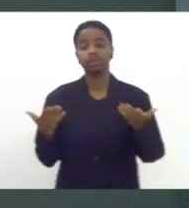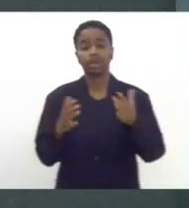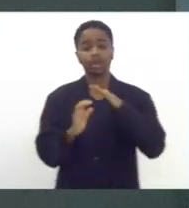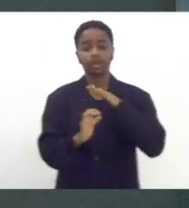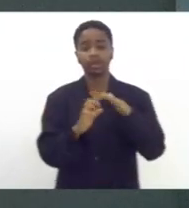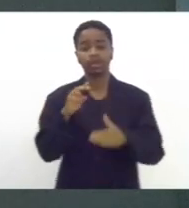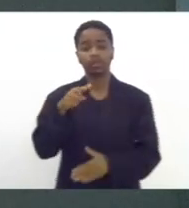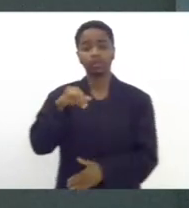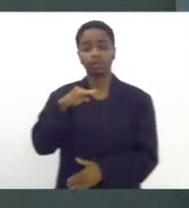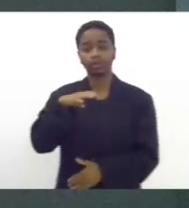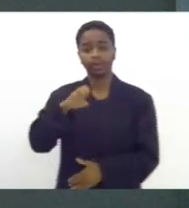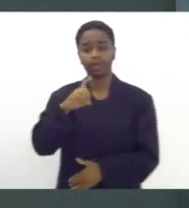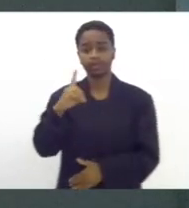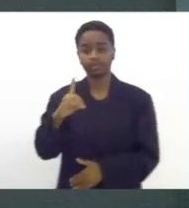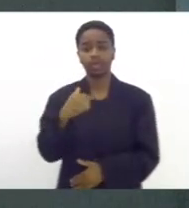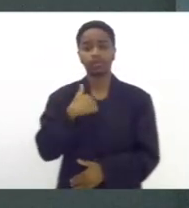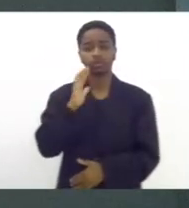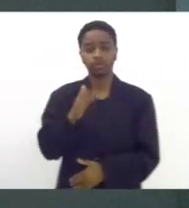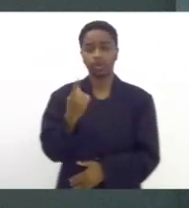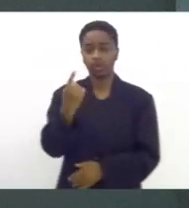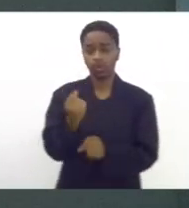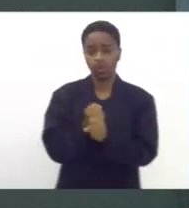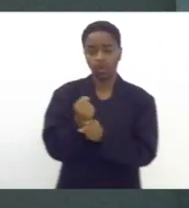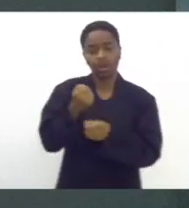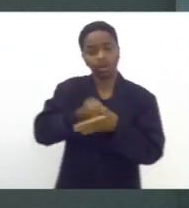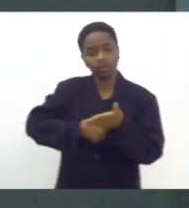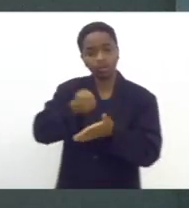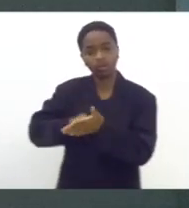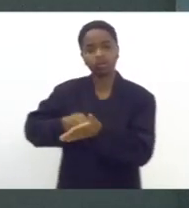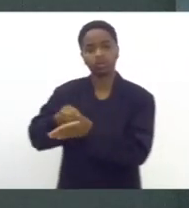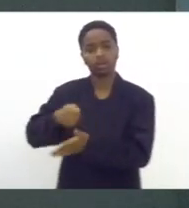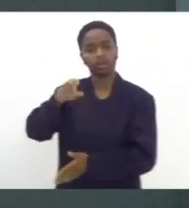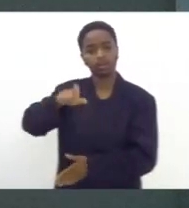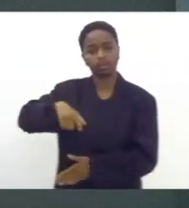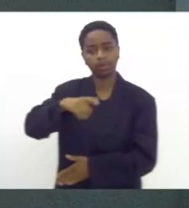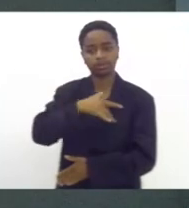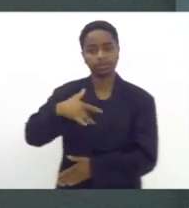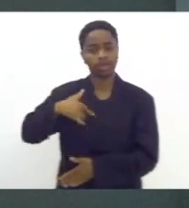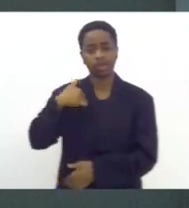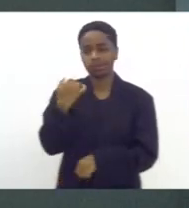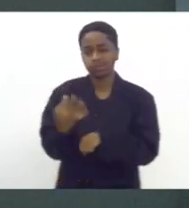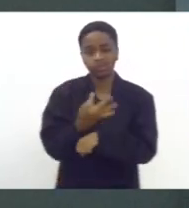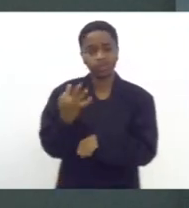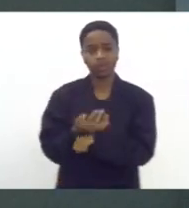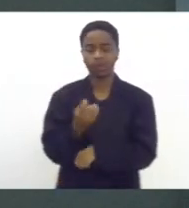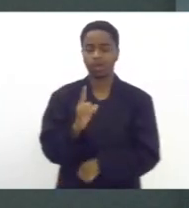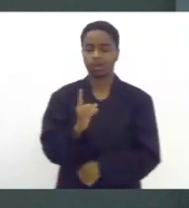ouvidas eu tô um ano lutando com esse plano eu não aguento